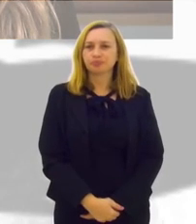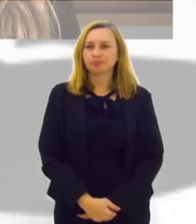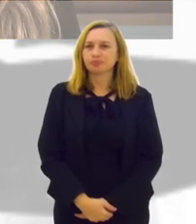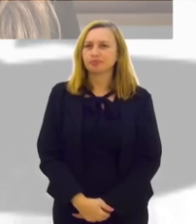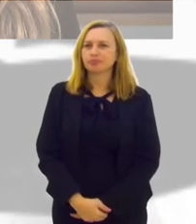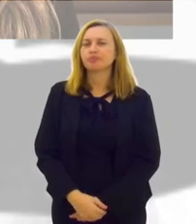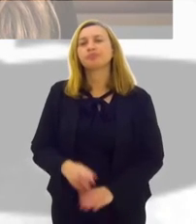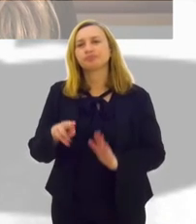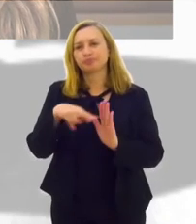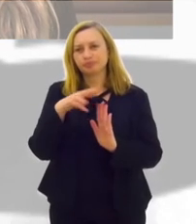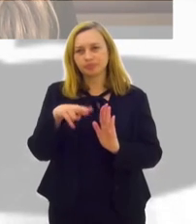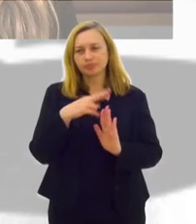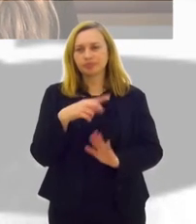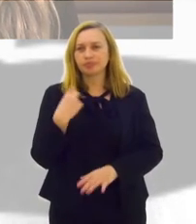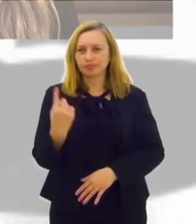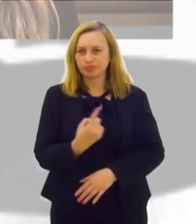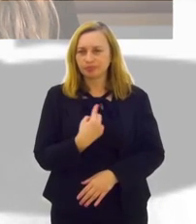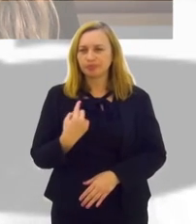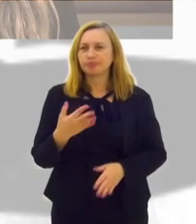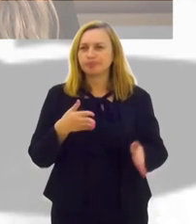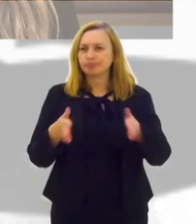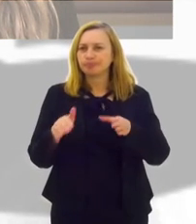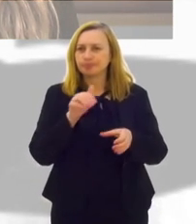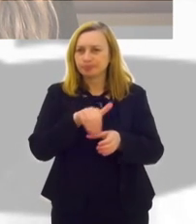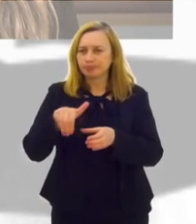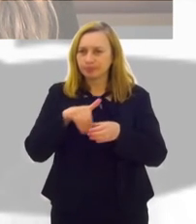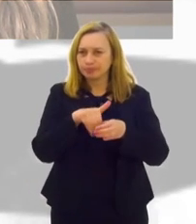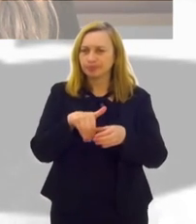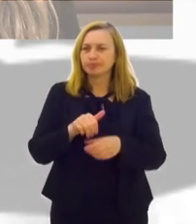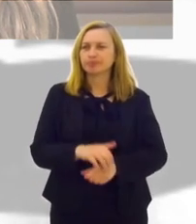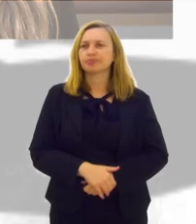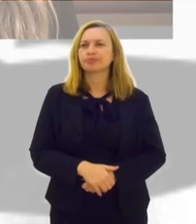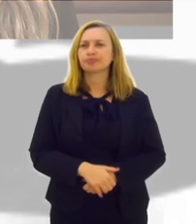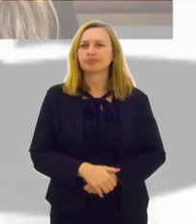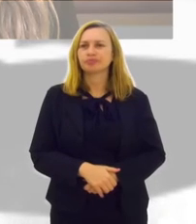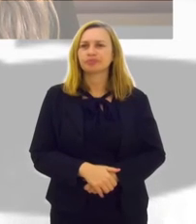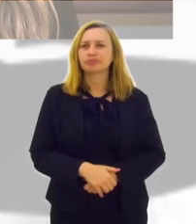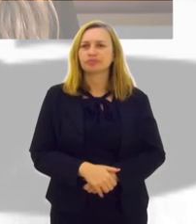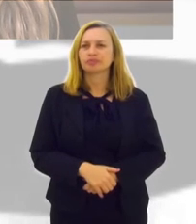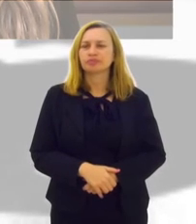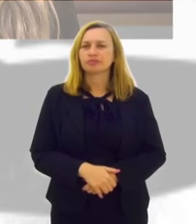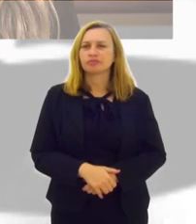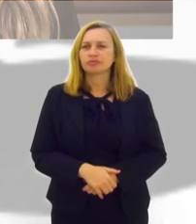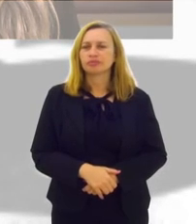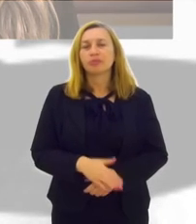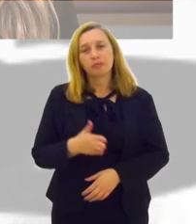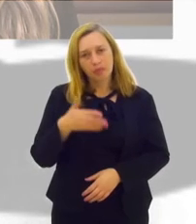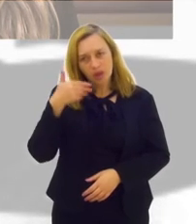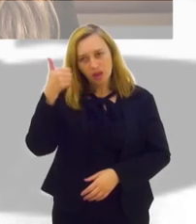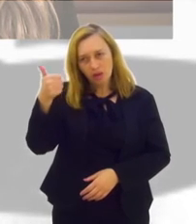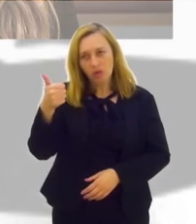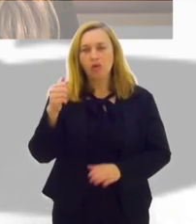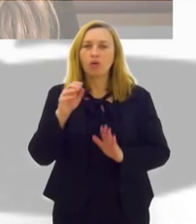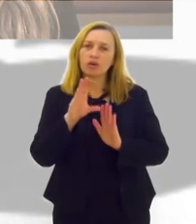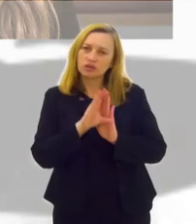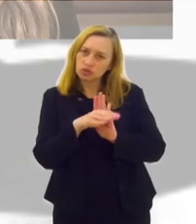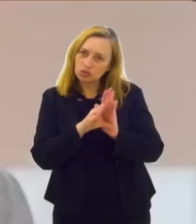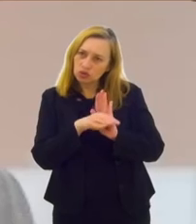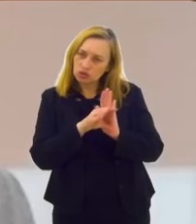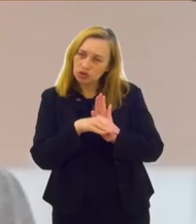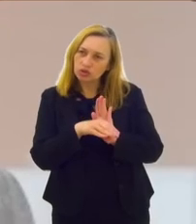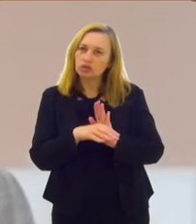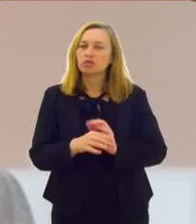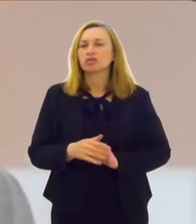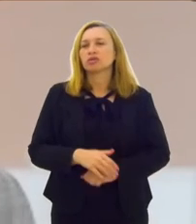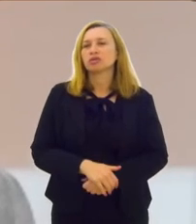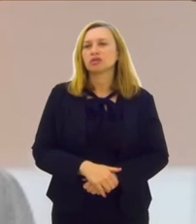nossa resolução, o Tribunal Superior Eleitoral tem uma resolução que esmiúça melhor esses